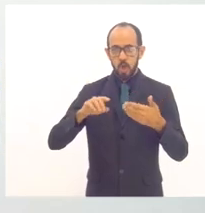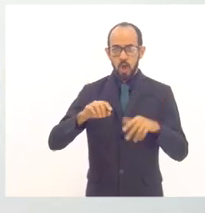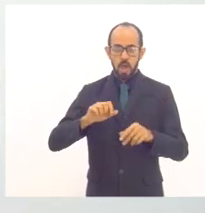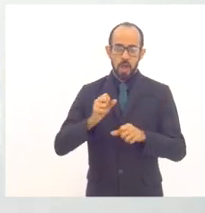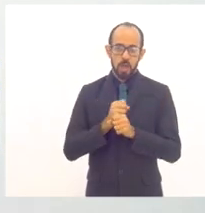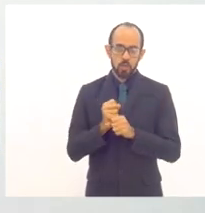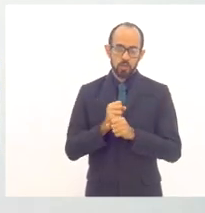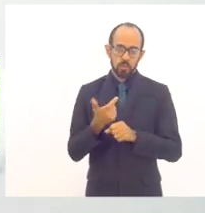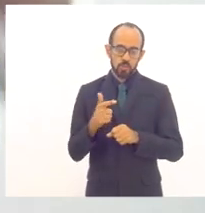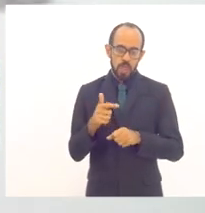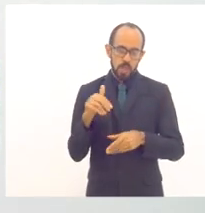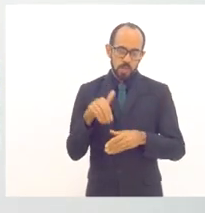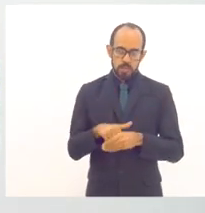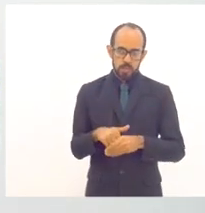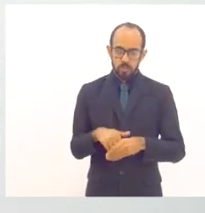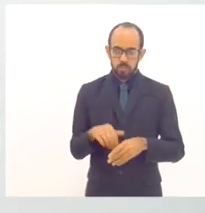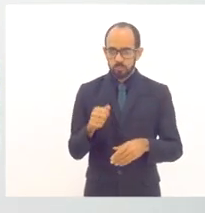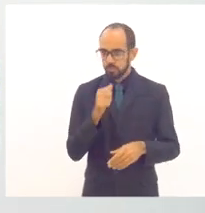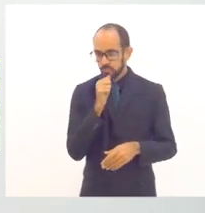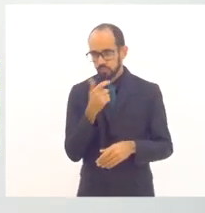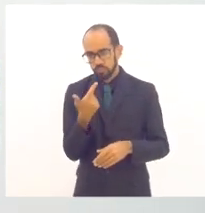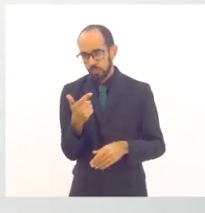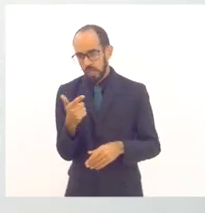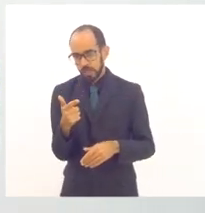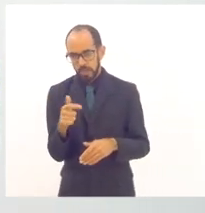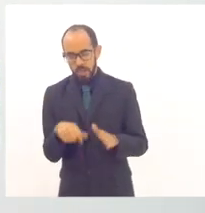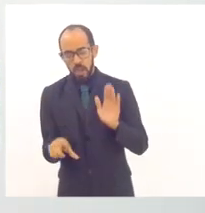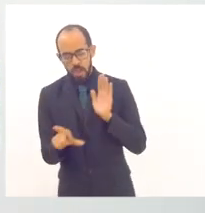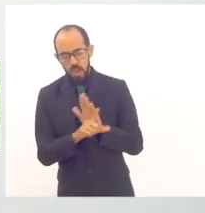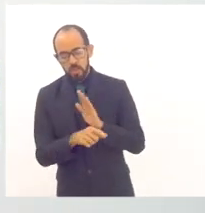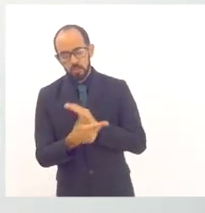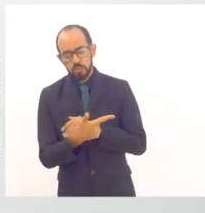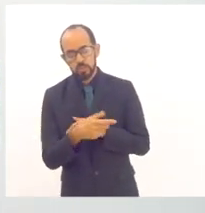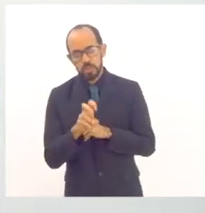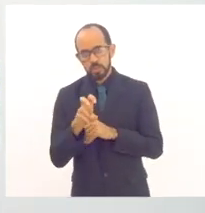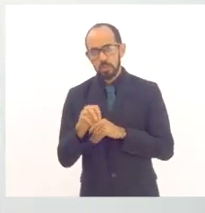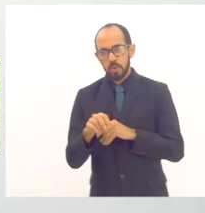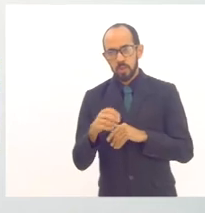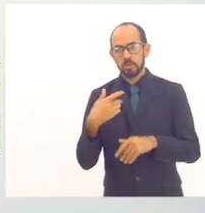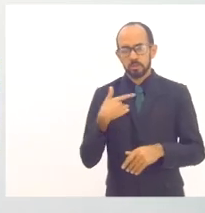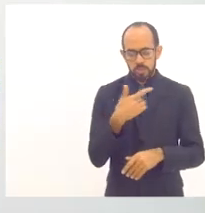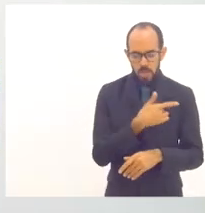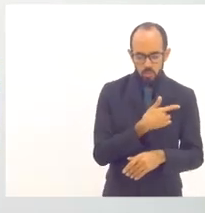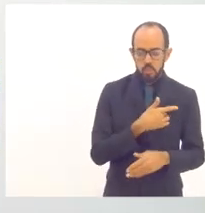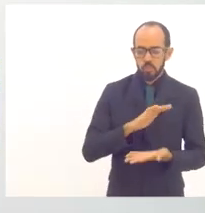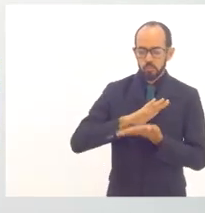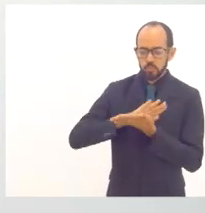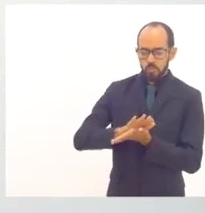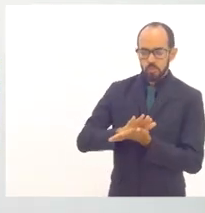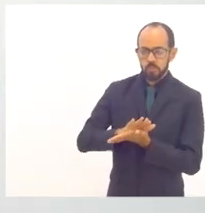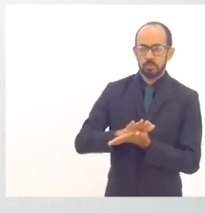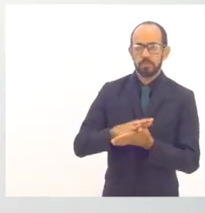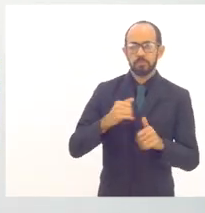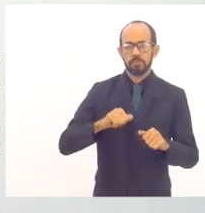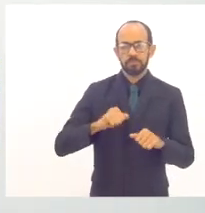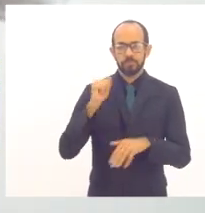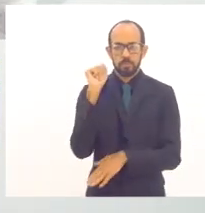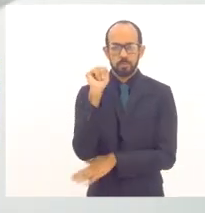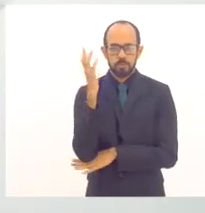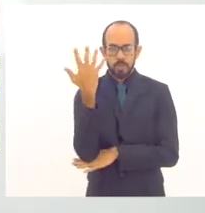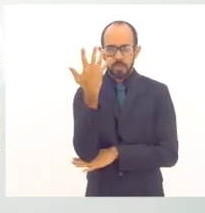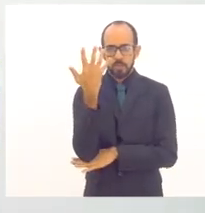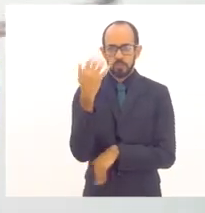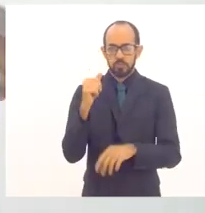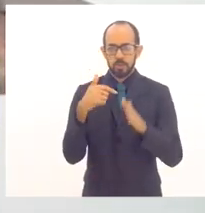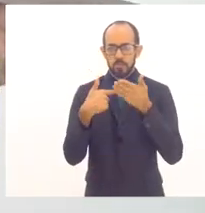eleição, então não ia ter aqui 250 leis sobre saúde, sobre racismo, né, sobre meio ambiente,